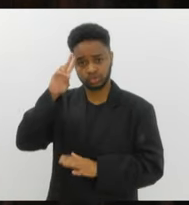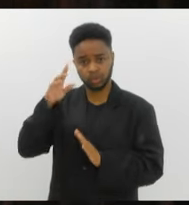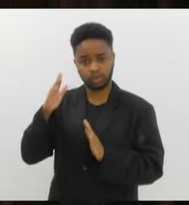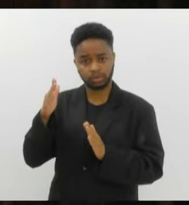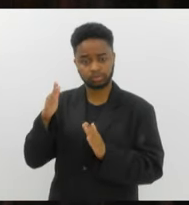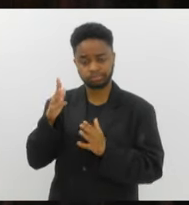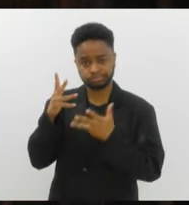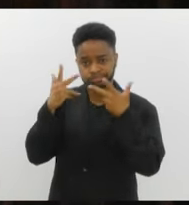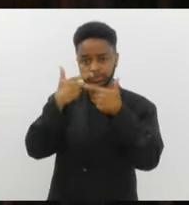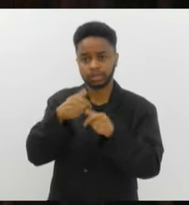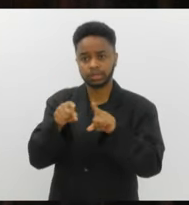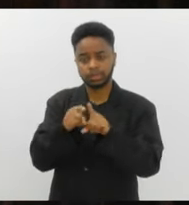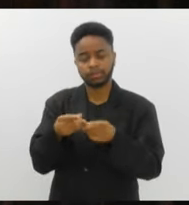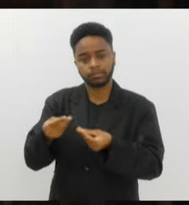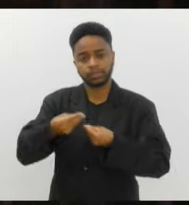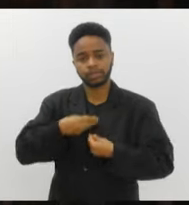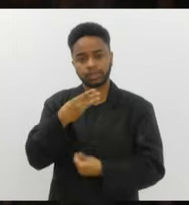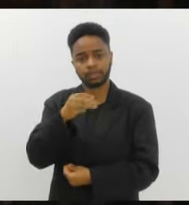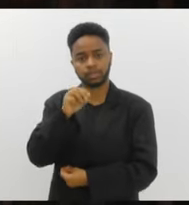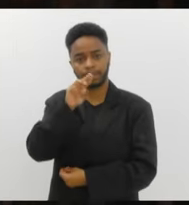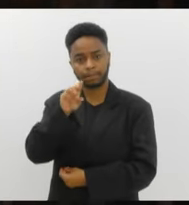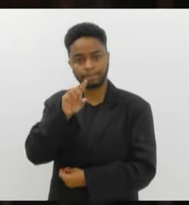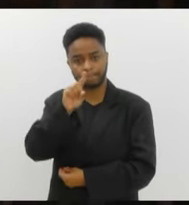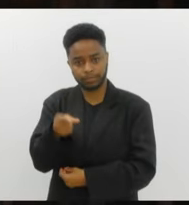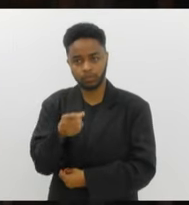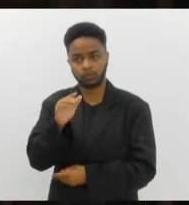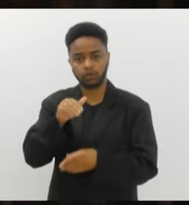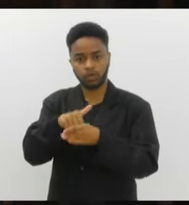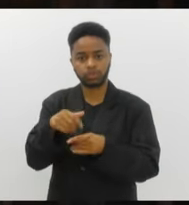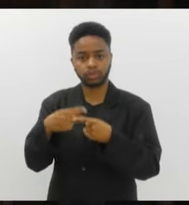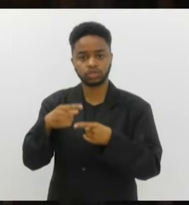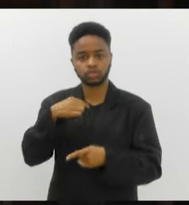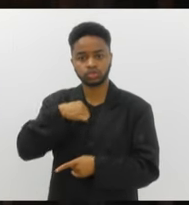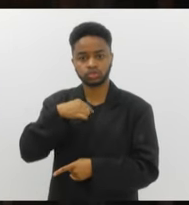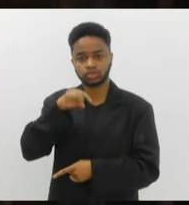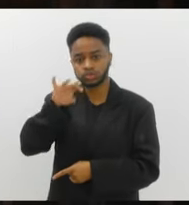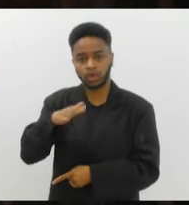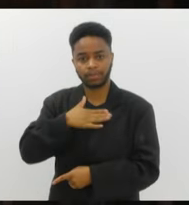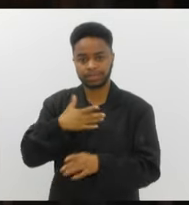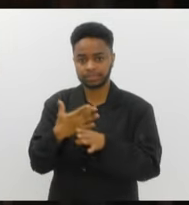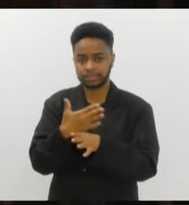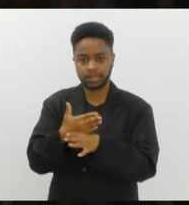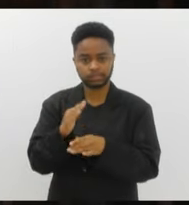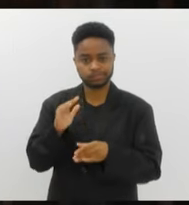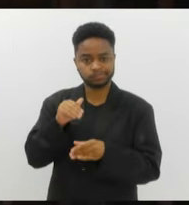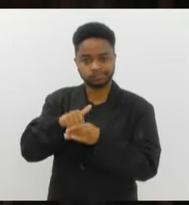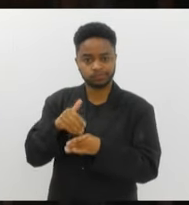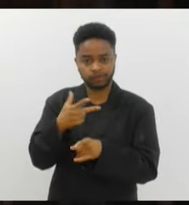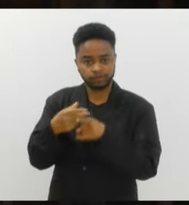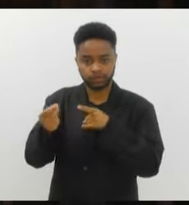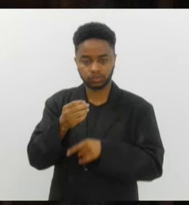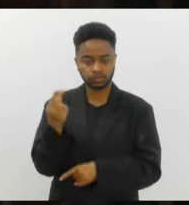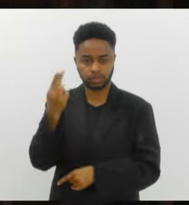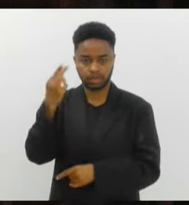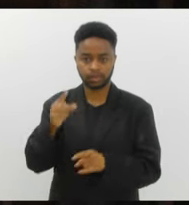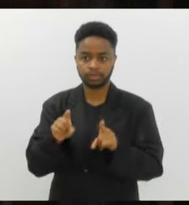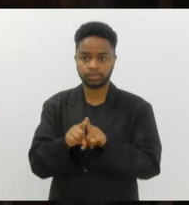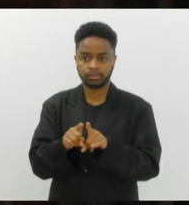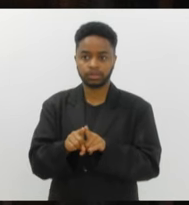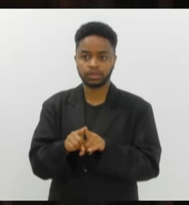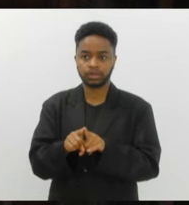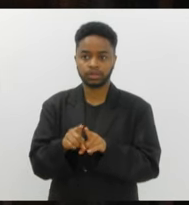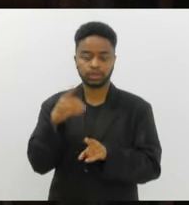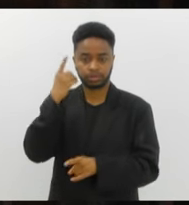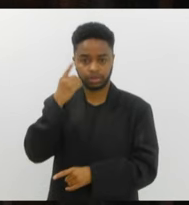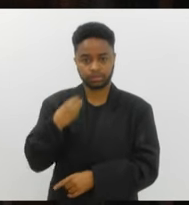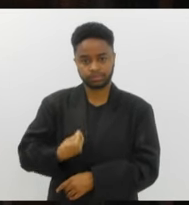mais de 30 mil votos, se não só a minha cidade não me elegeria. Meus deputados, meus amigos, público presente, deputada, presidente,